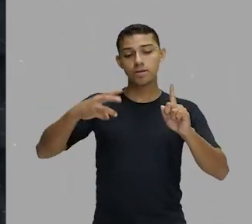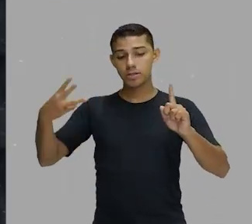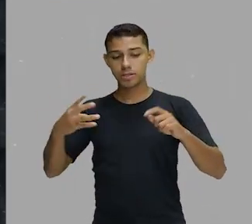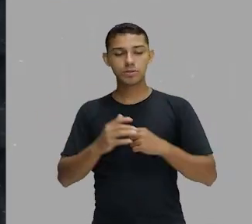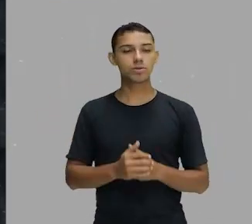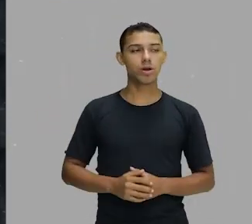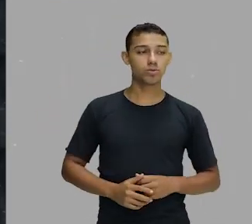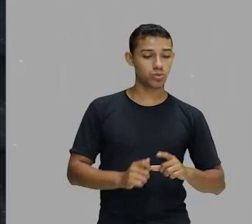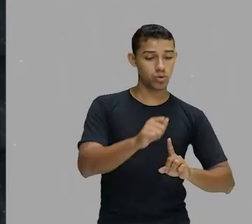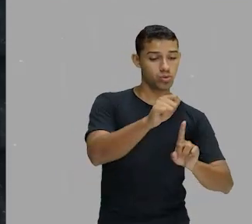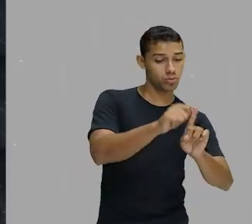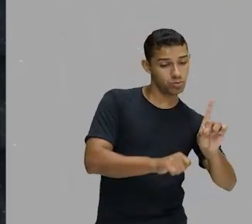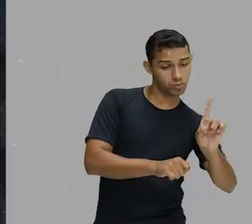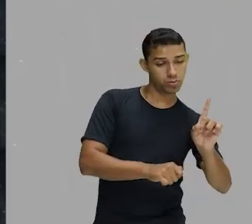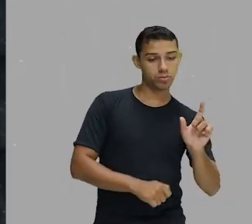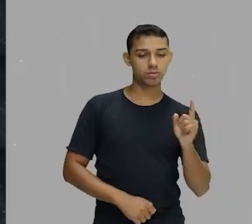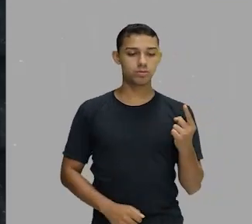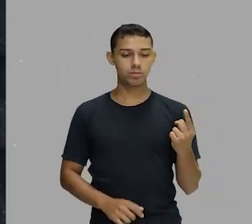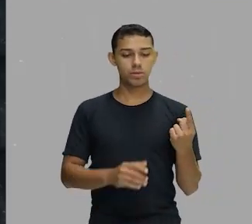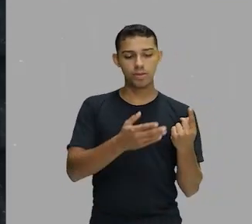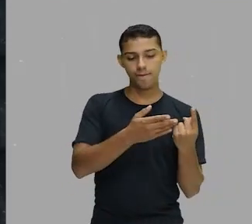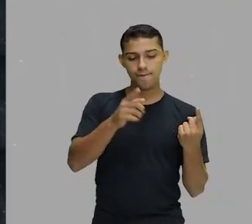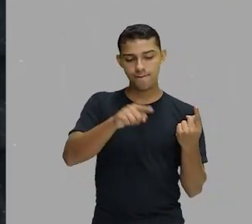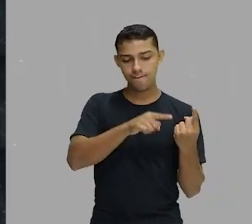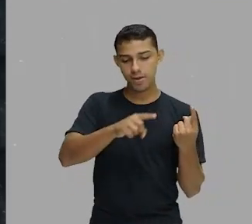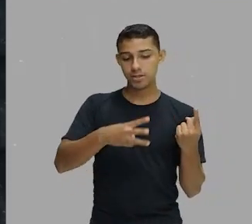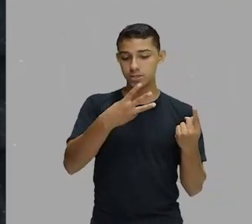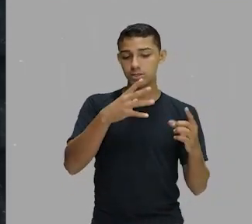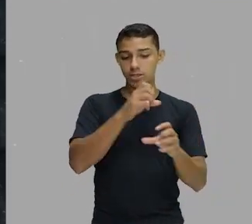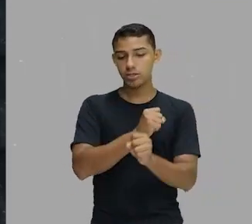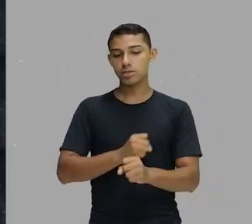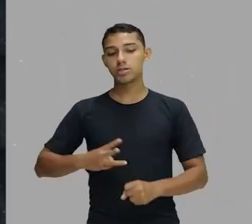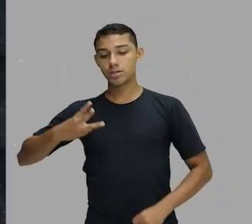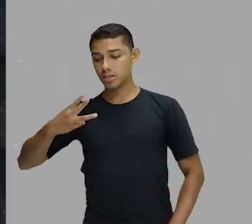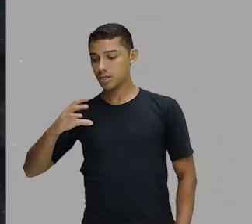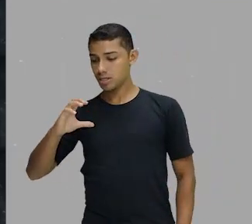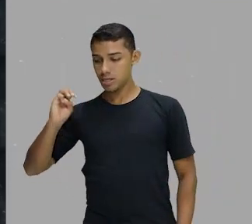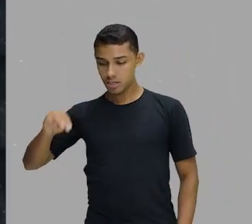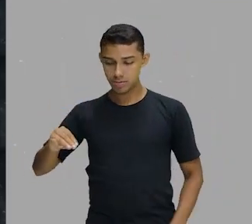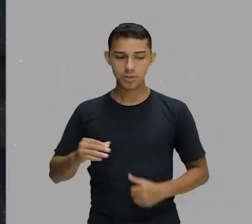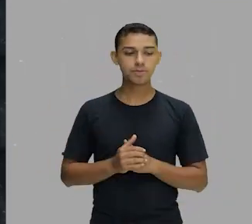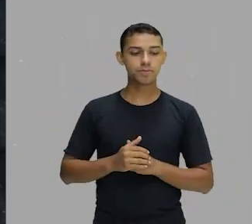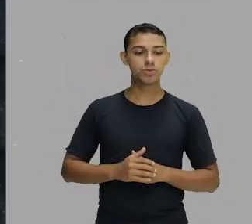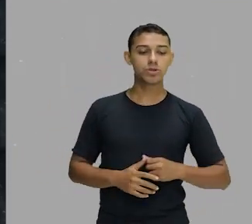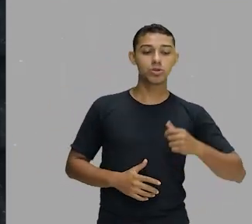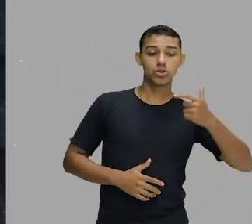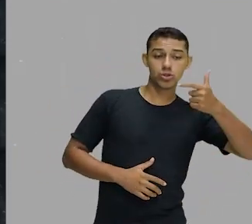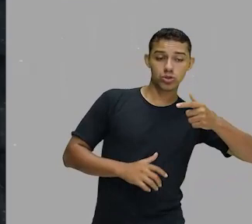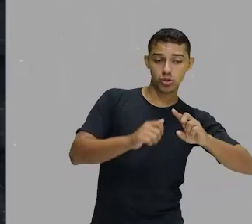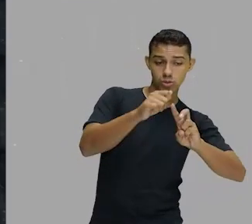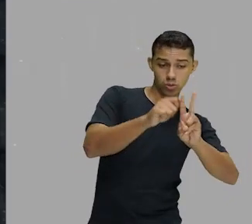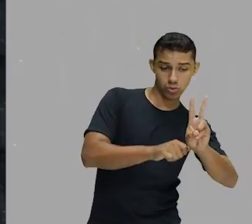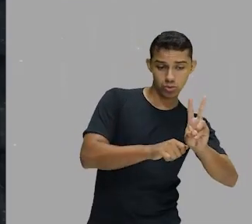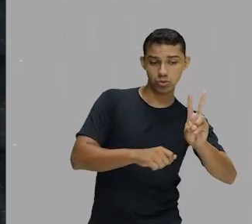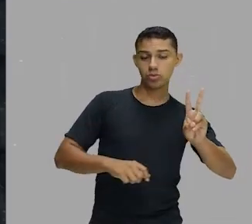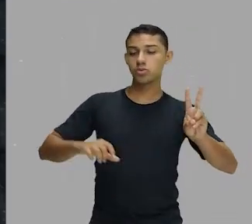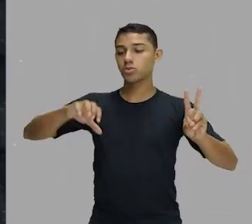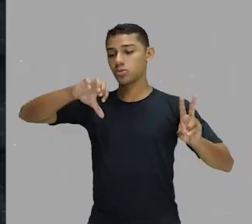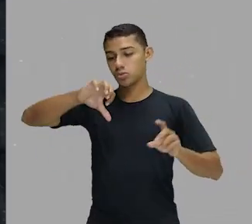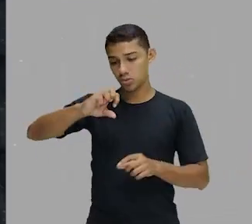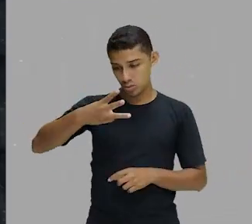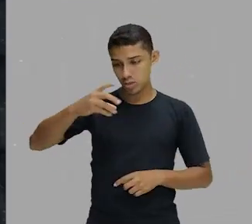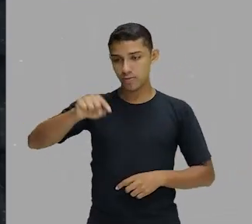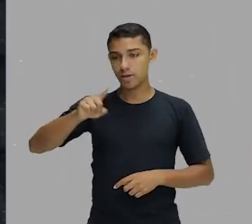Então, após o primeiro mês, 1 vezes 3, 3. Após o segundo mês, 3 vezes